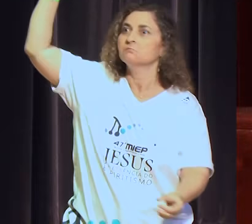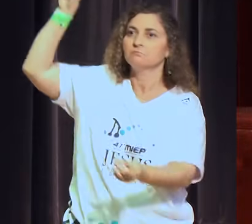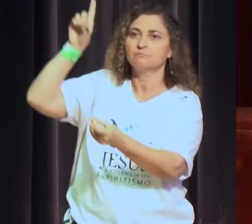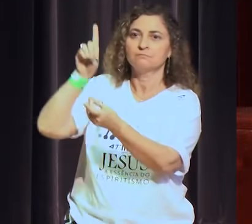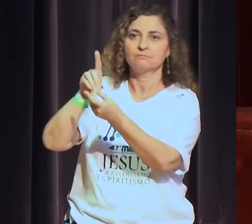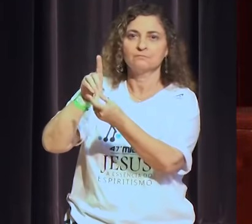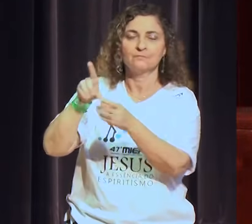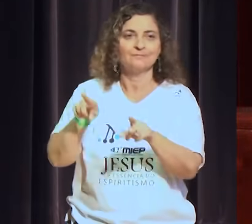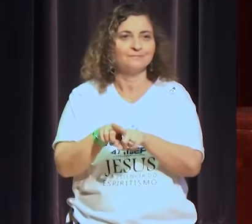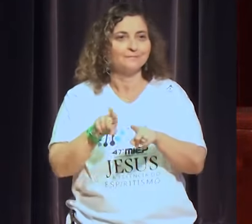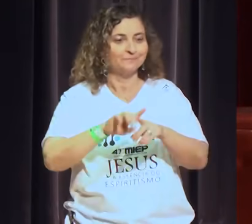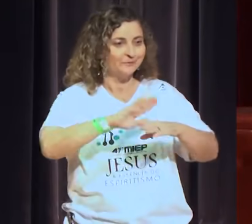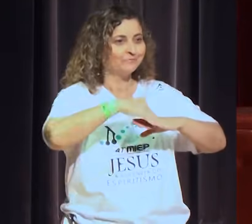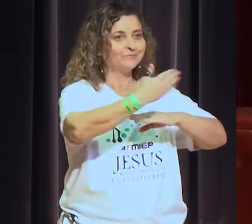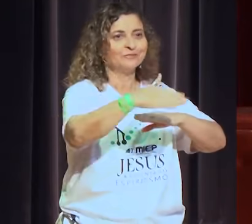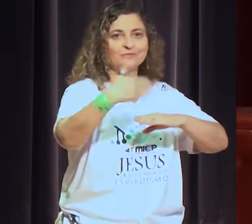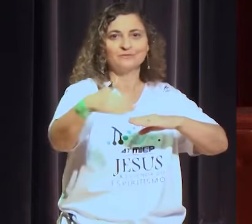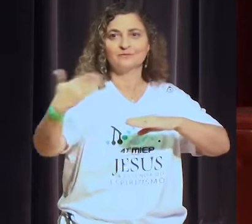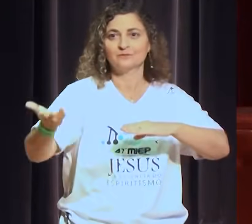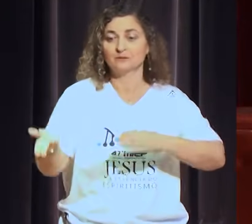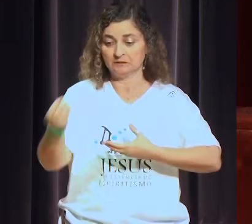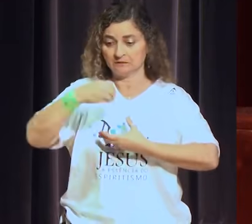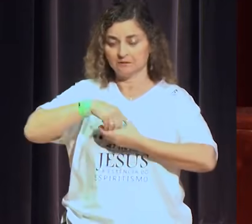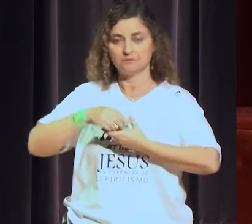fora também é divinizado.